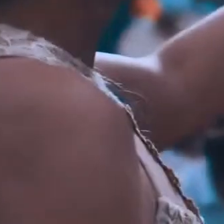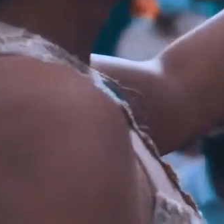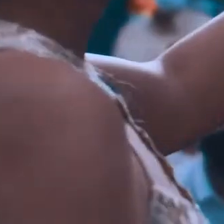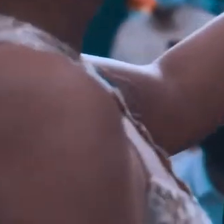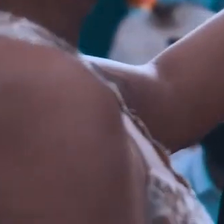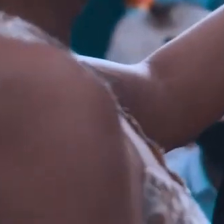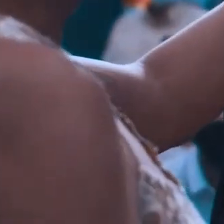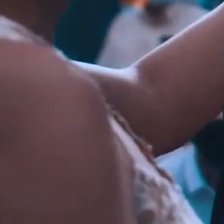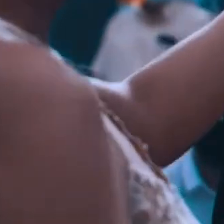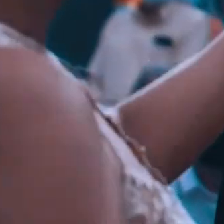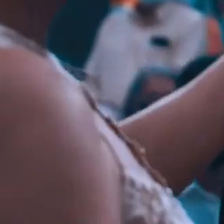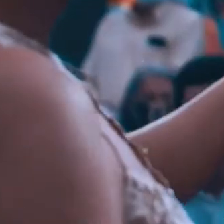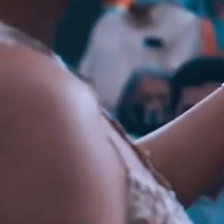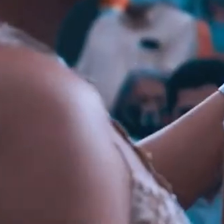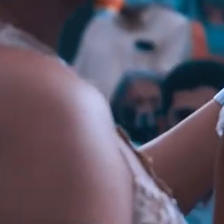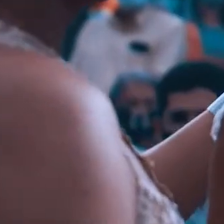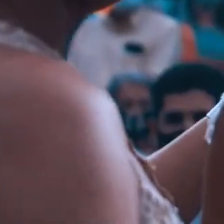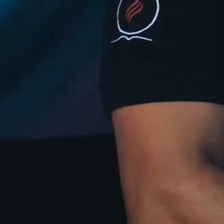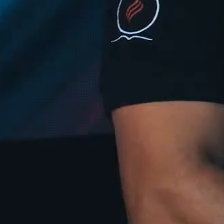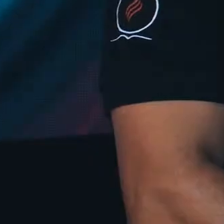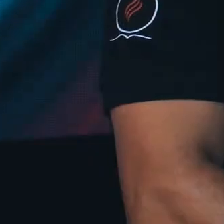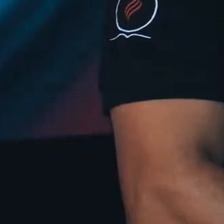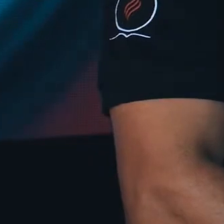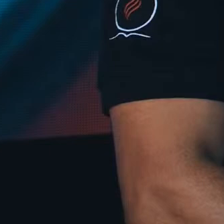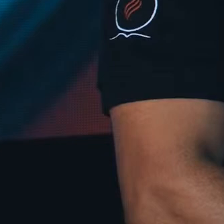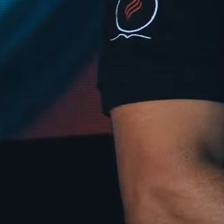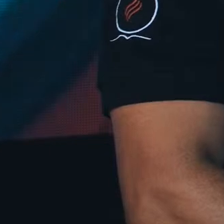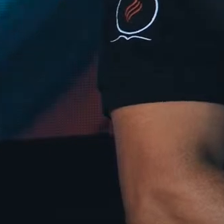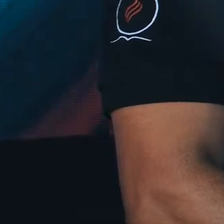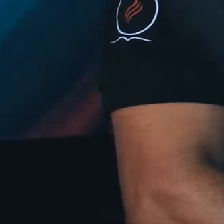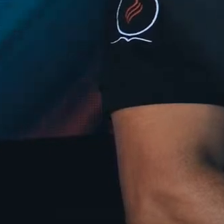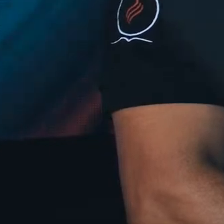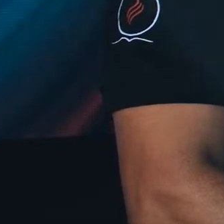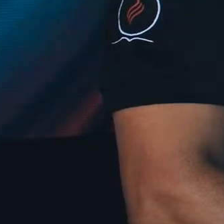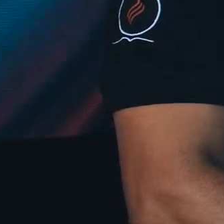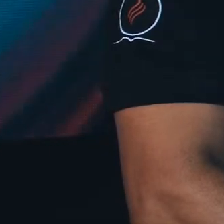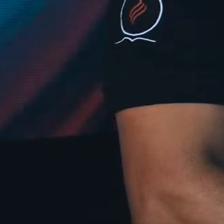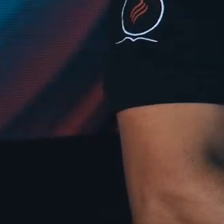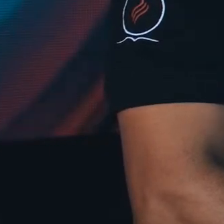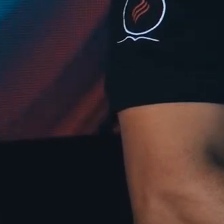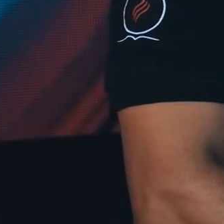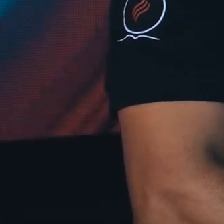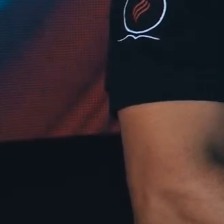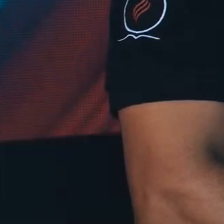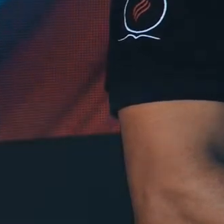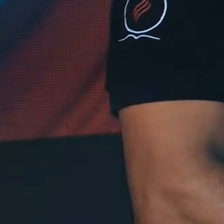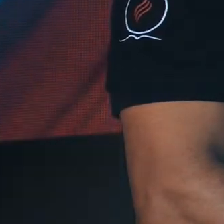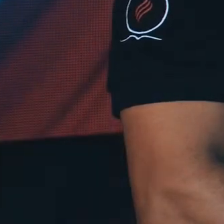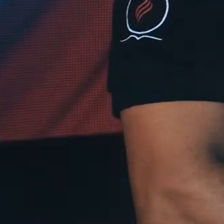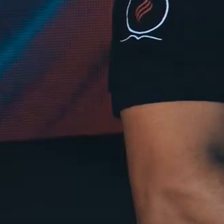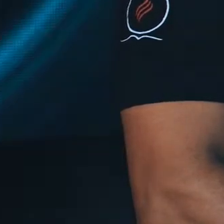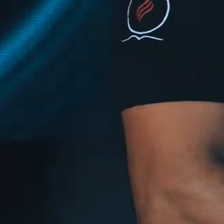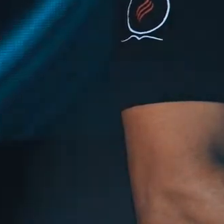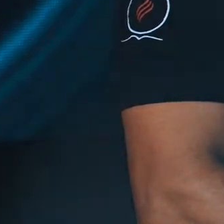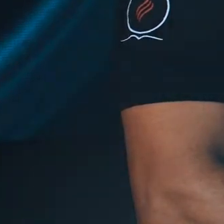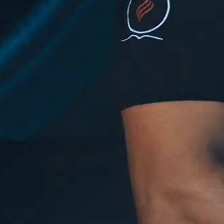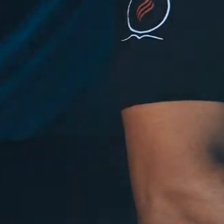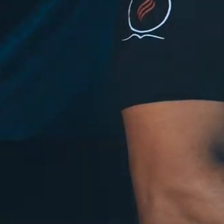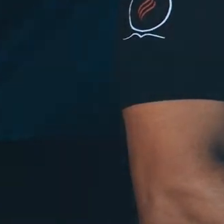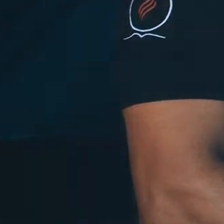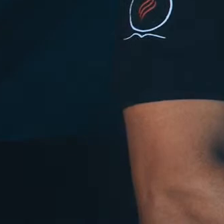no religioso. Será uma bênção para sua família. Para mais informações, nos siga nas nossas redes